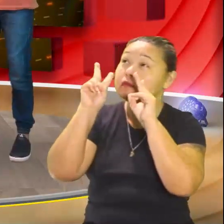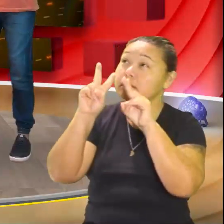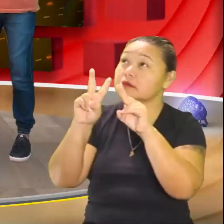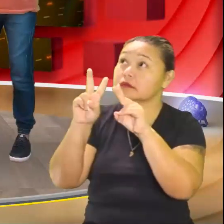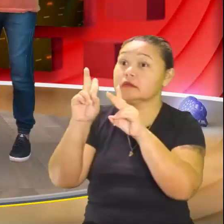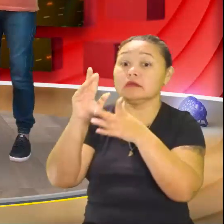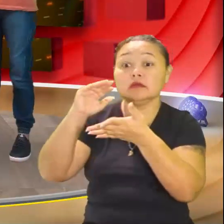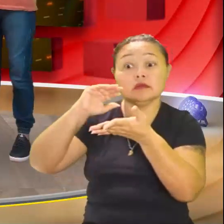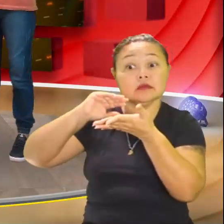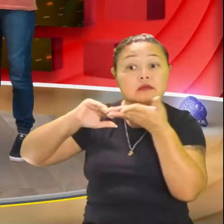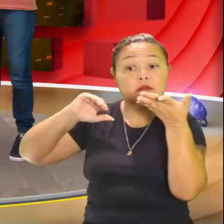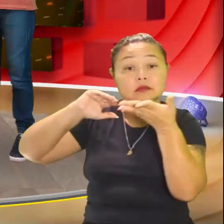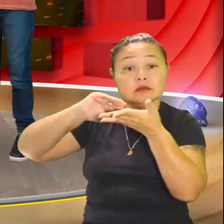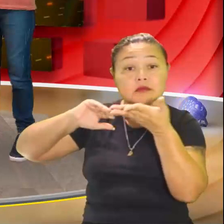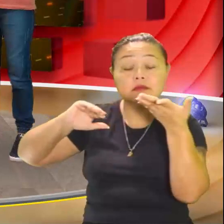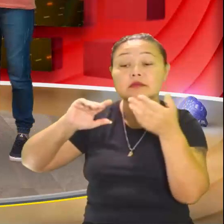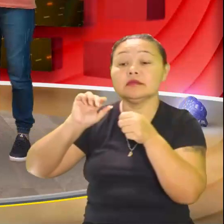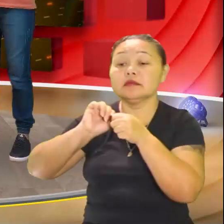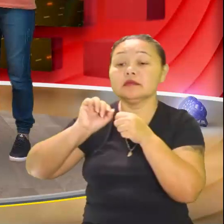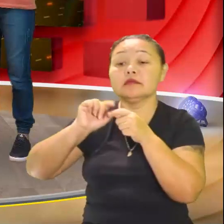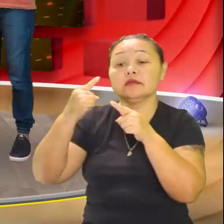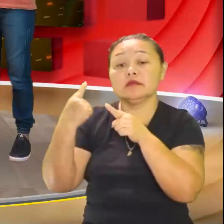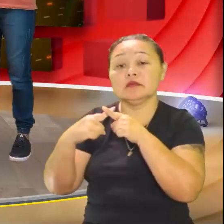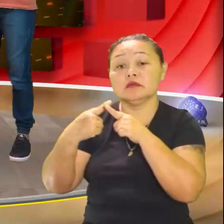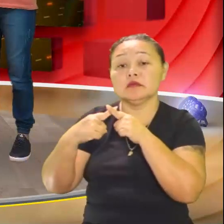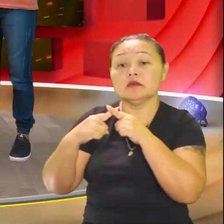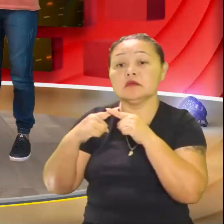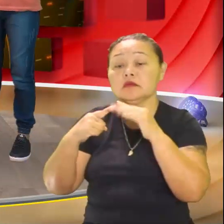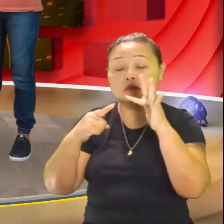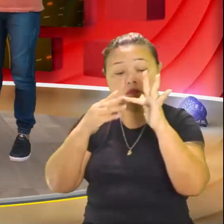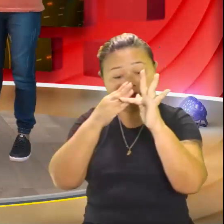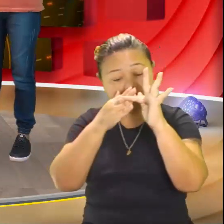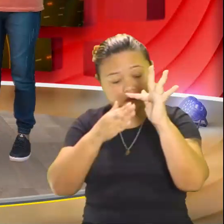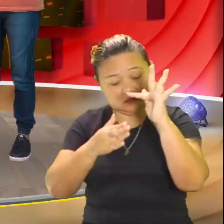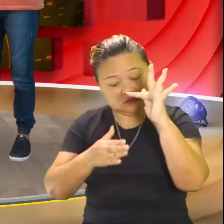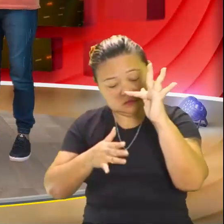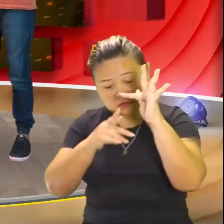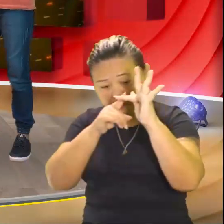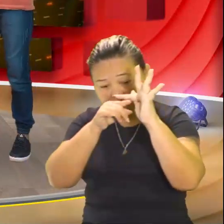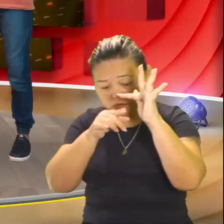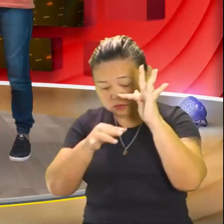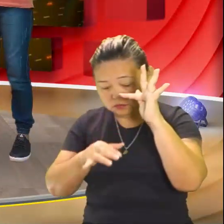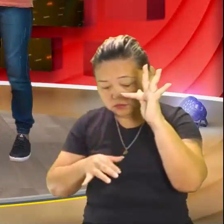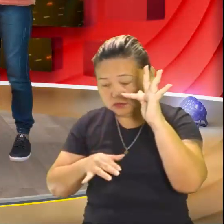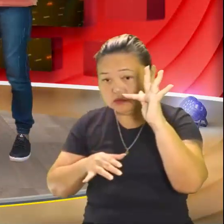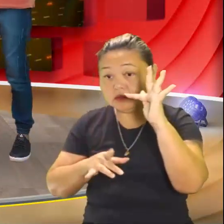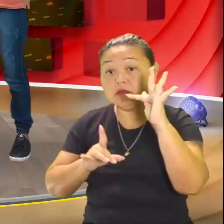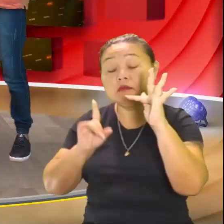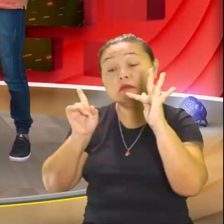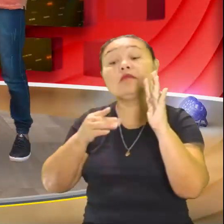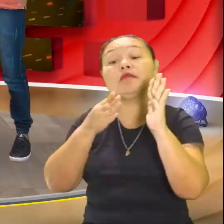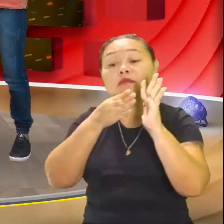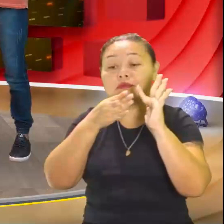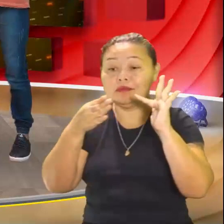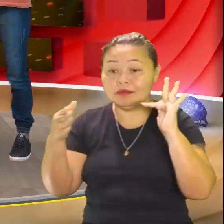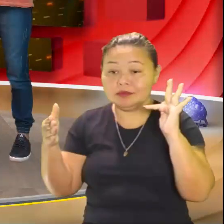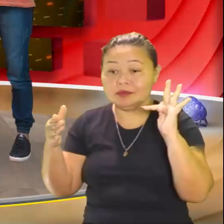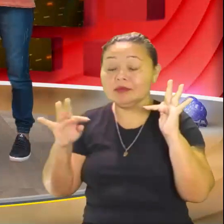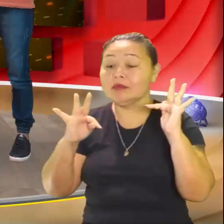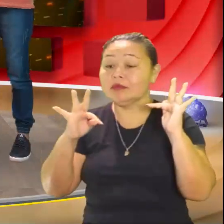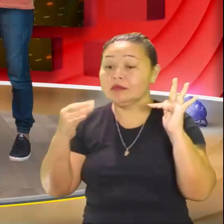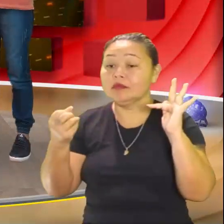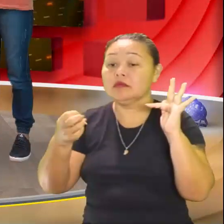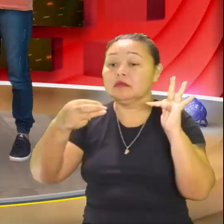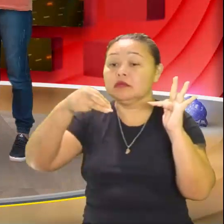conseguiu eliminar duas alternativas. Por quê? Porque como não teve parte negativa, teve um rebatimento, ela é modular.